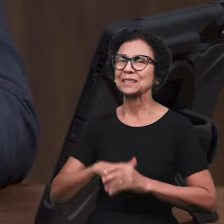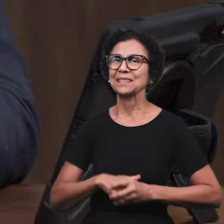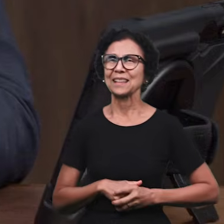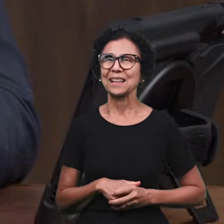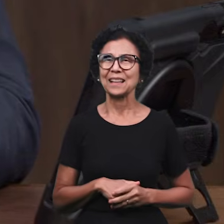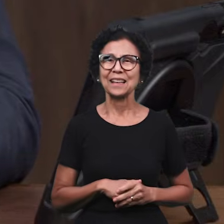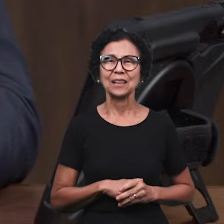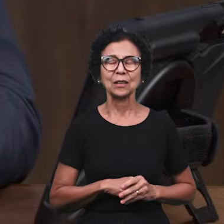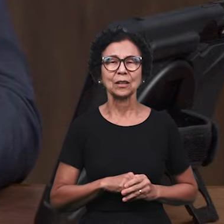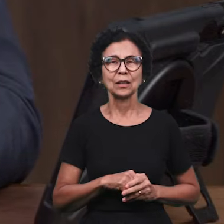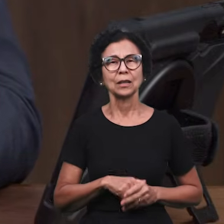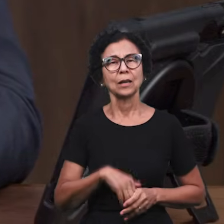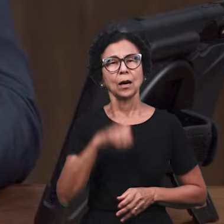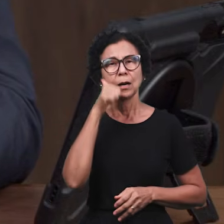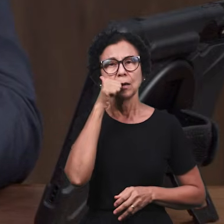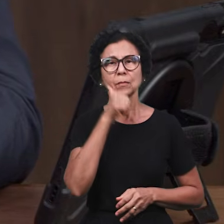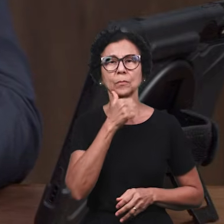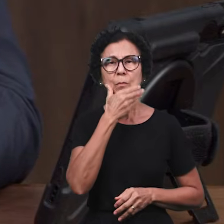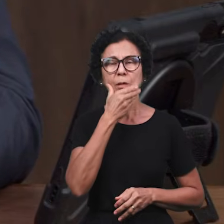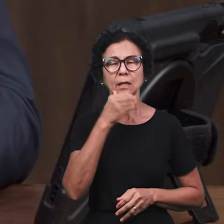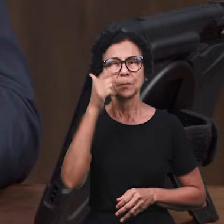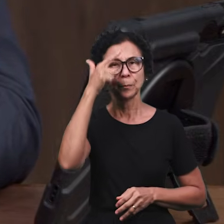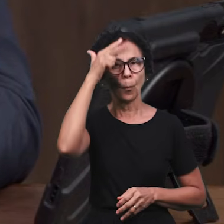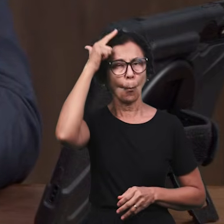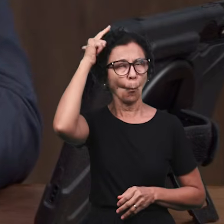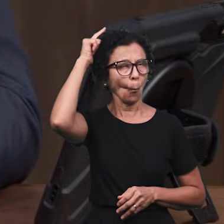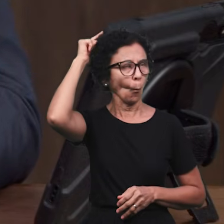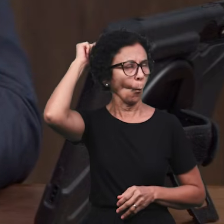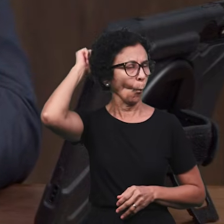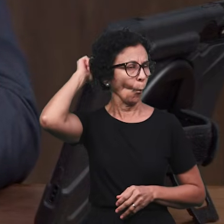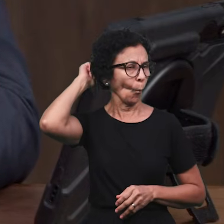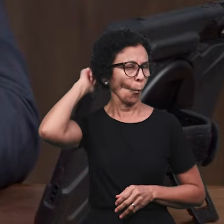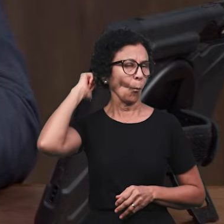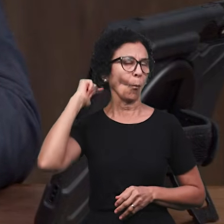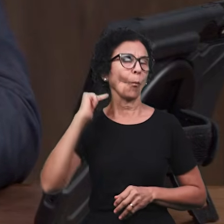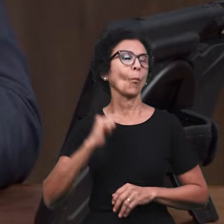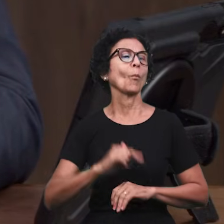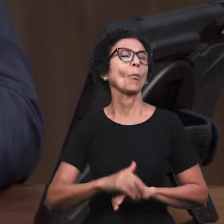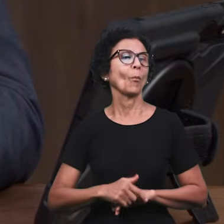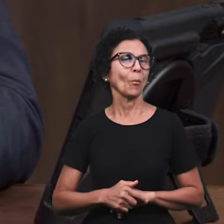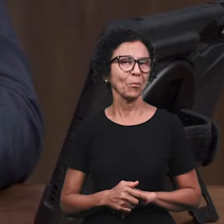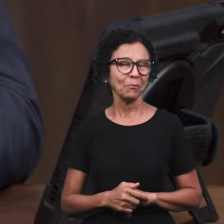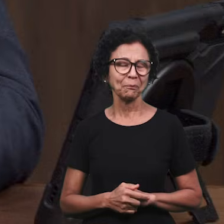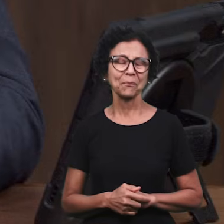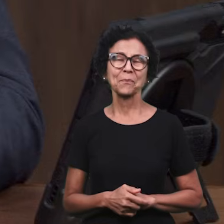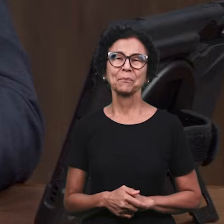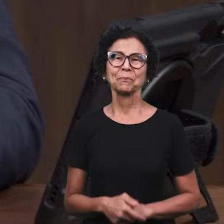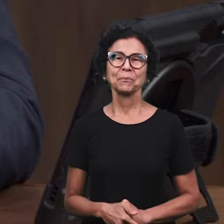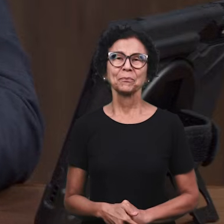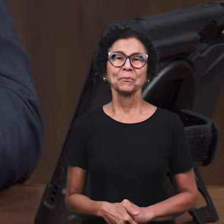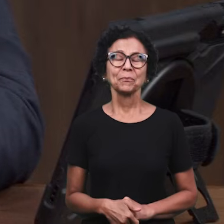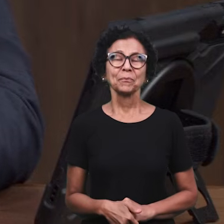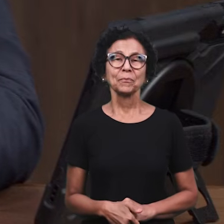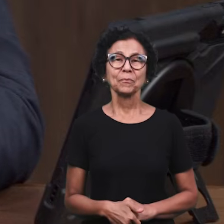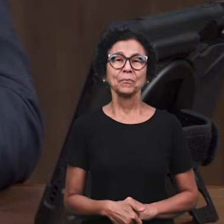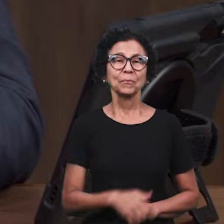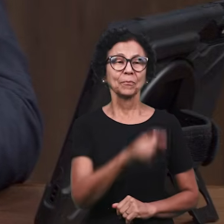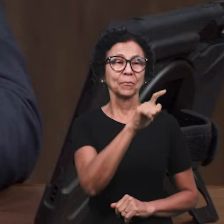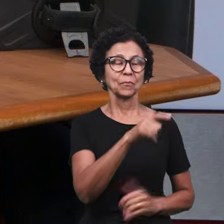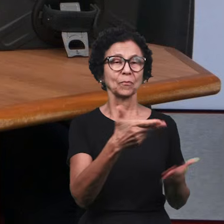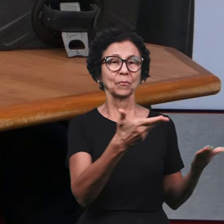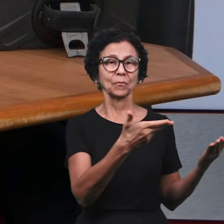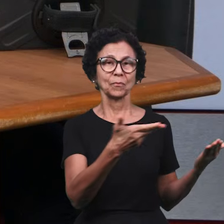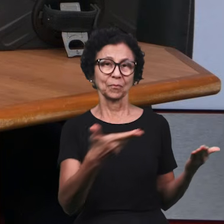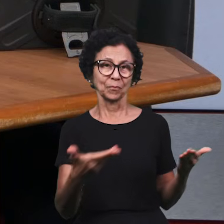calvície. Calvície masculina, feminina, acredite, tem. E para isso nós trouxemos o Dr.